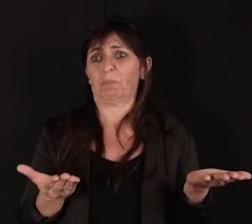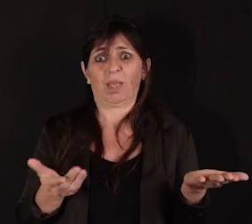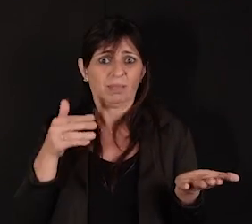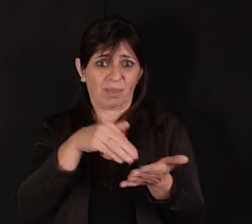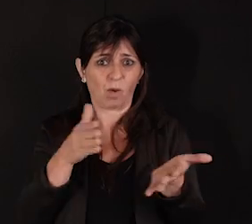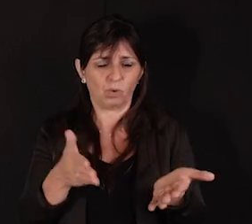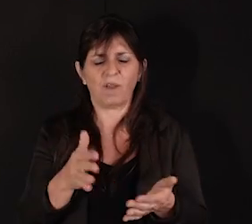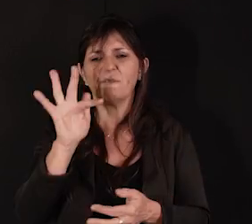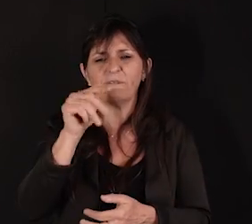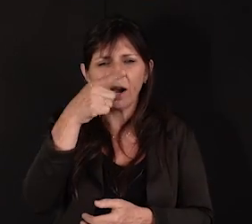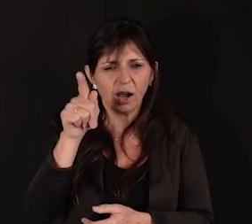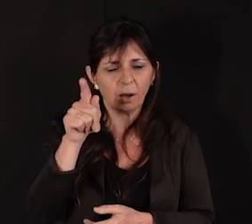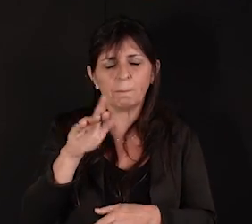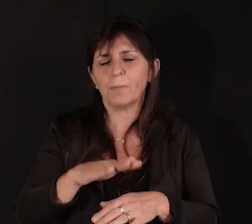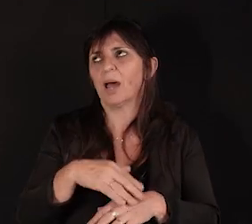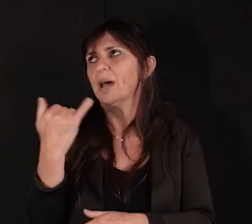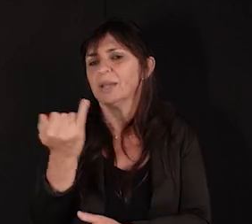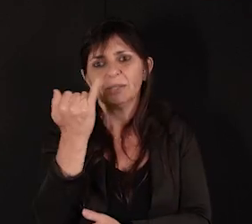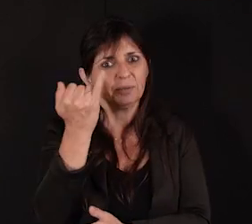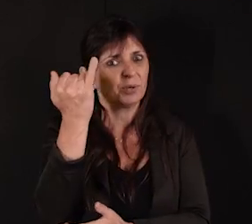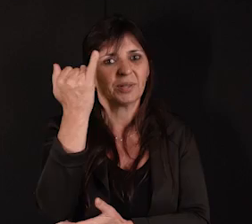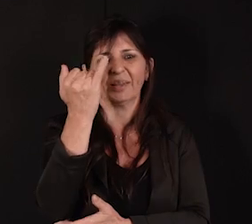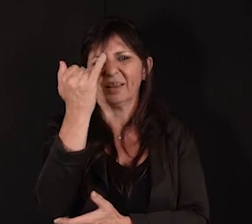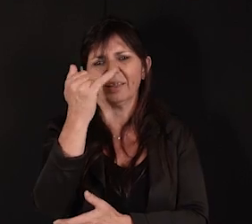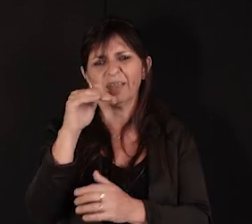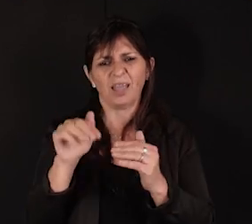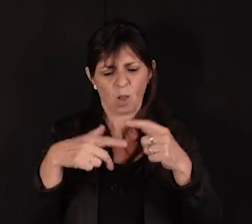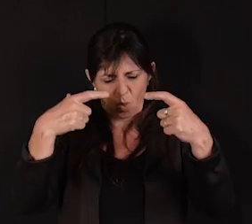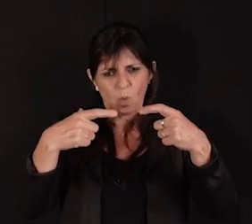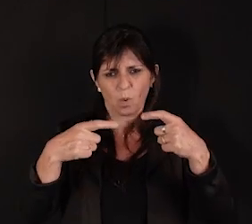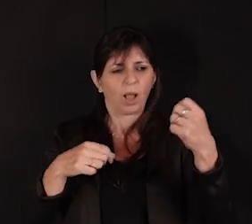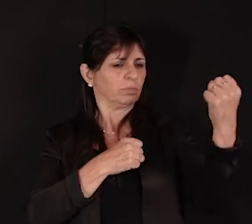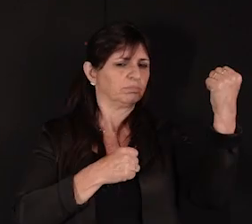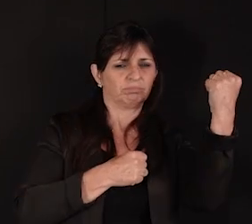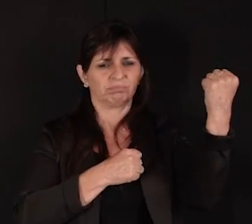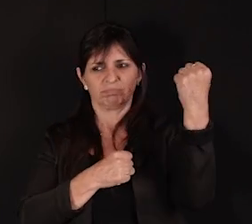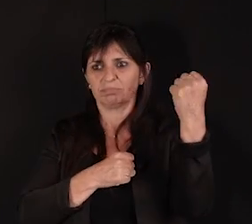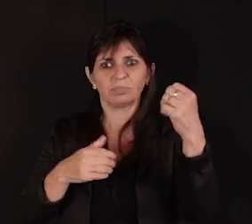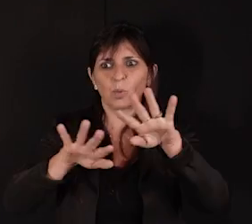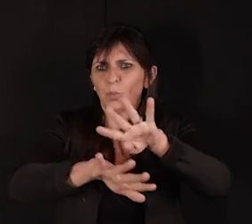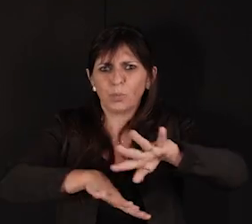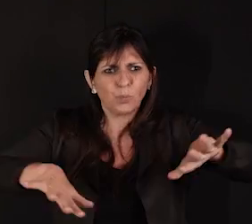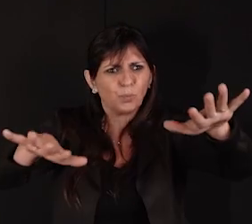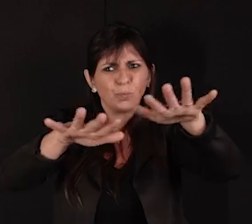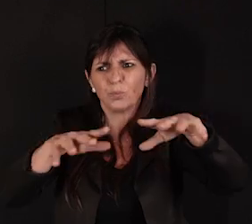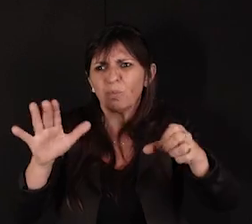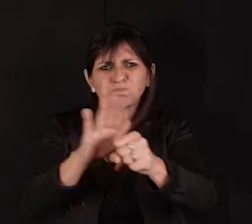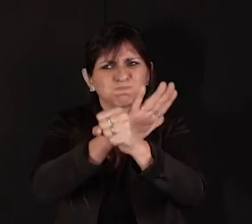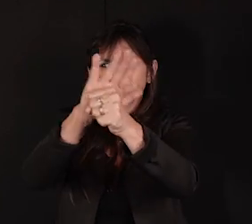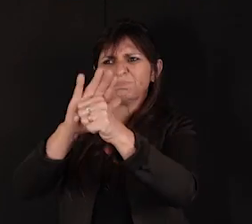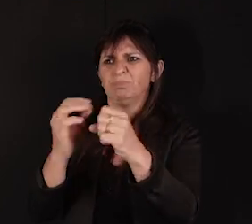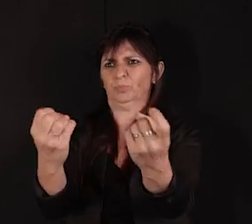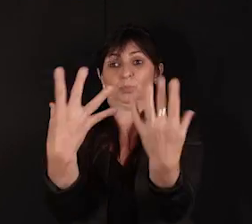é tudo, né? É quando a gente sobe ao palco para tocar os fandangos e a sala enche, né?